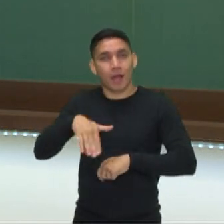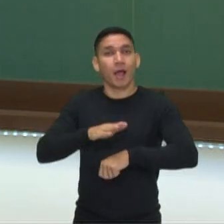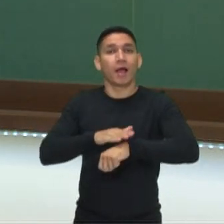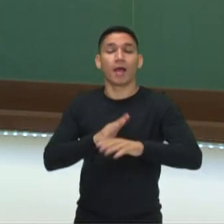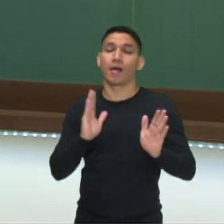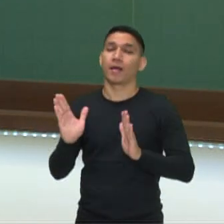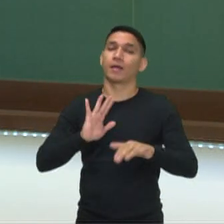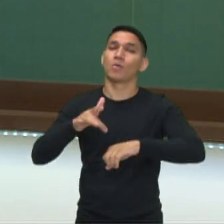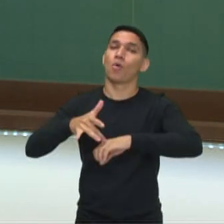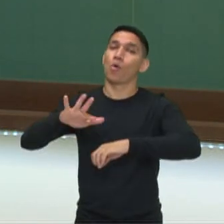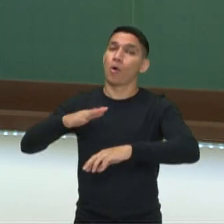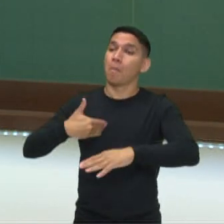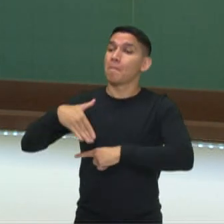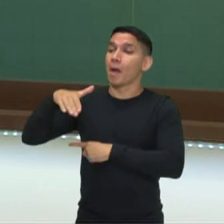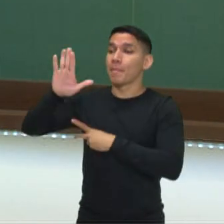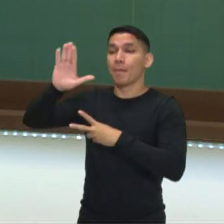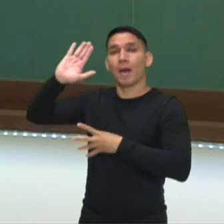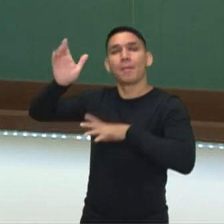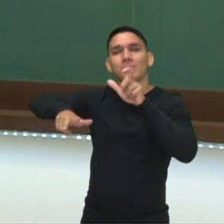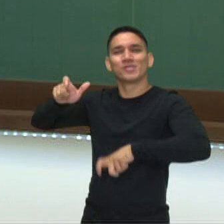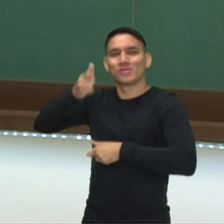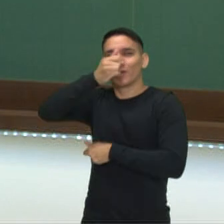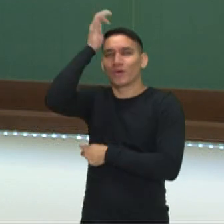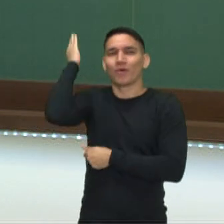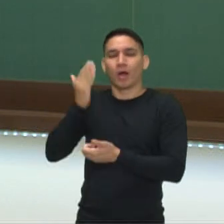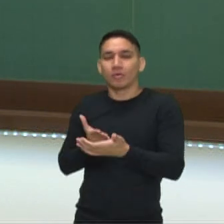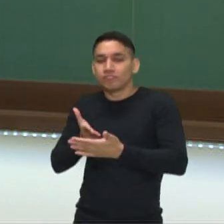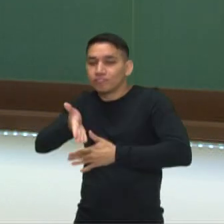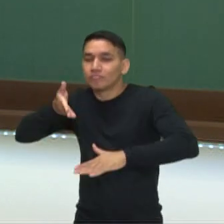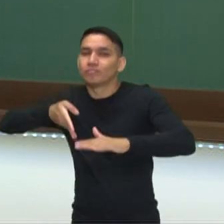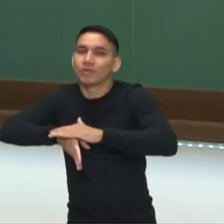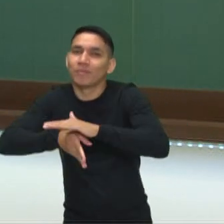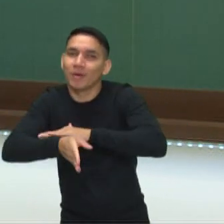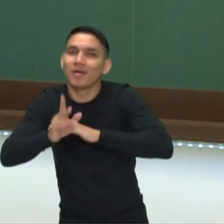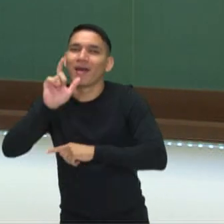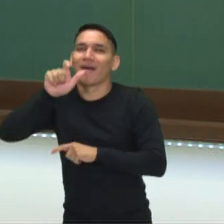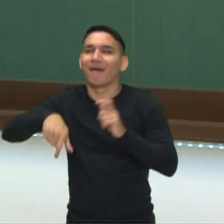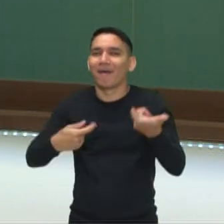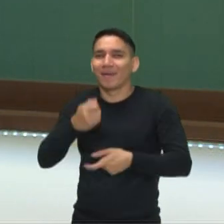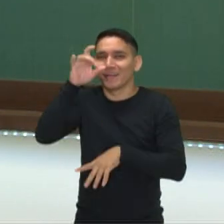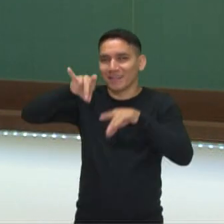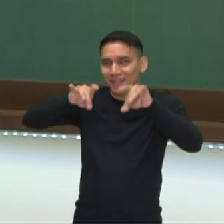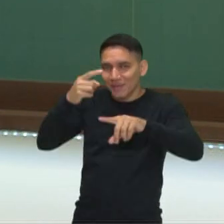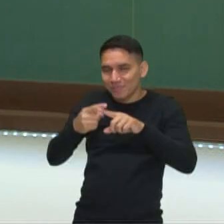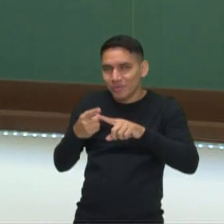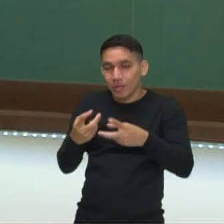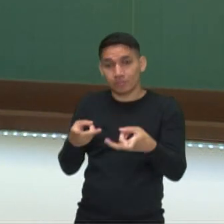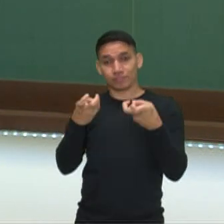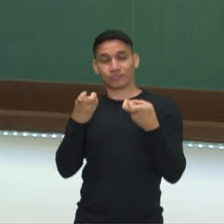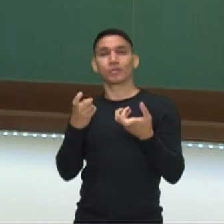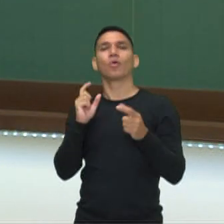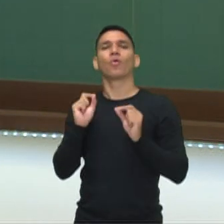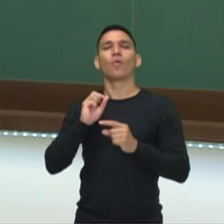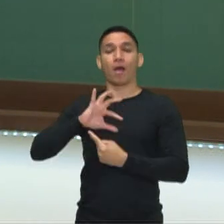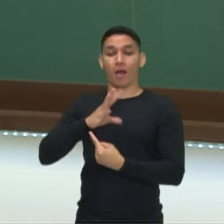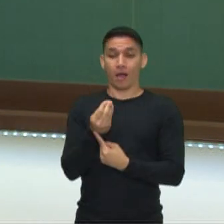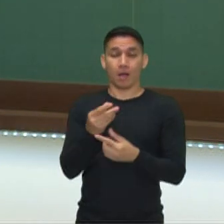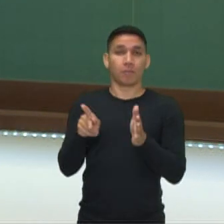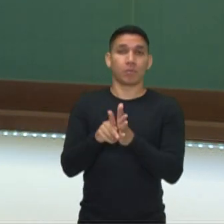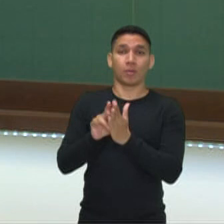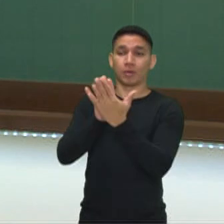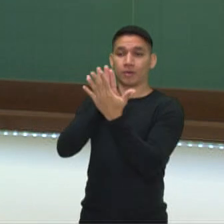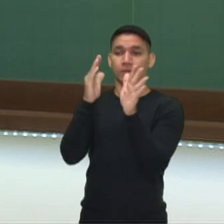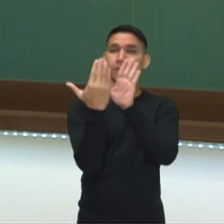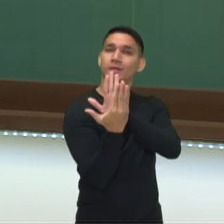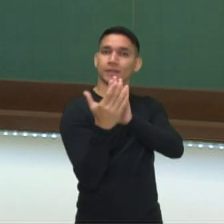romanos começam a frequentar porque eles começam a ver o reflexo da sua sociedade. Como eu falei para vocês, a arte é exatamente o espelho da sociedade. Eles